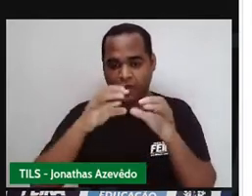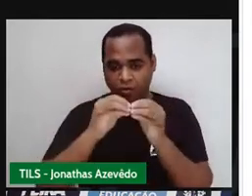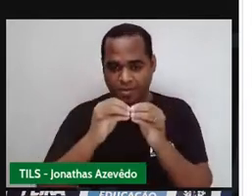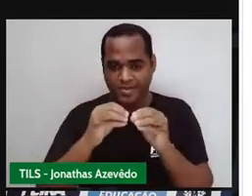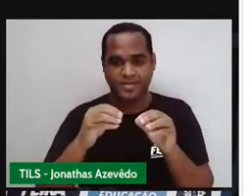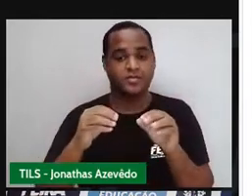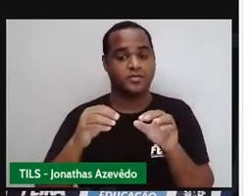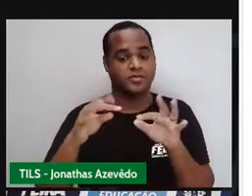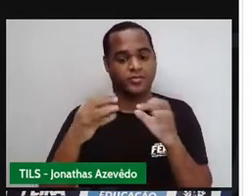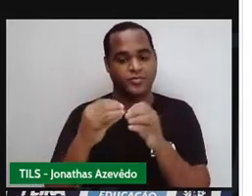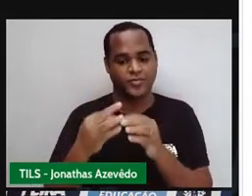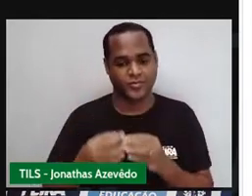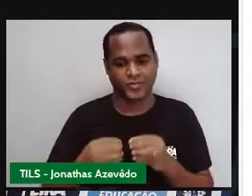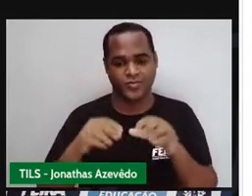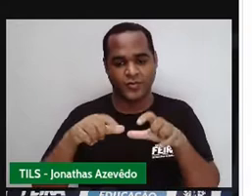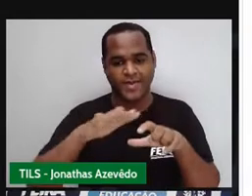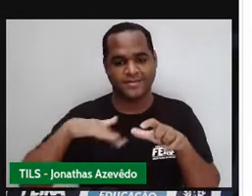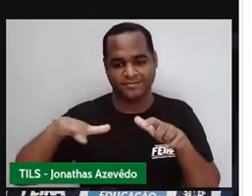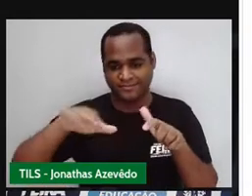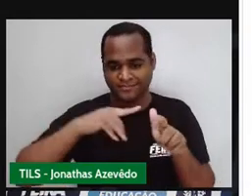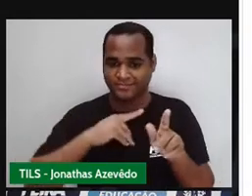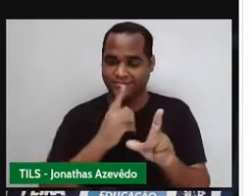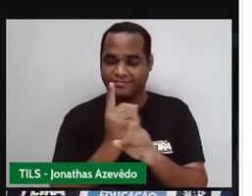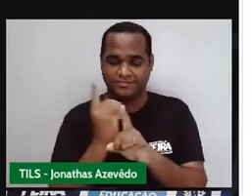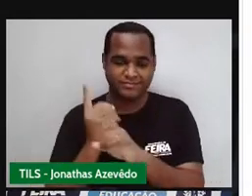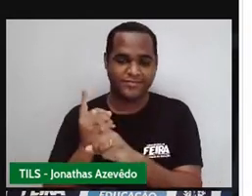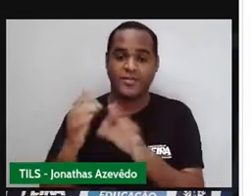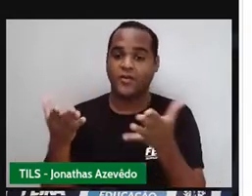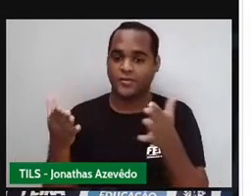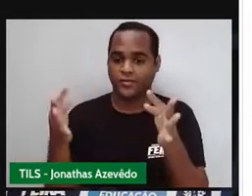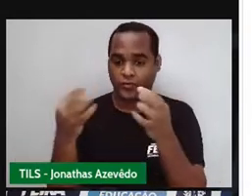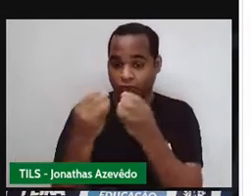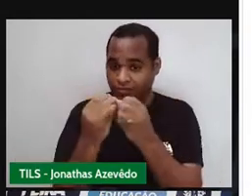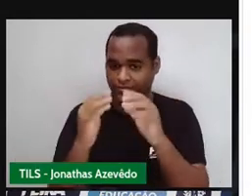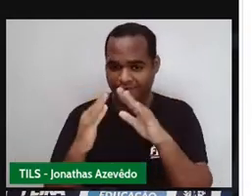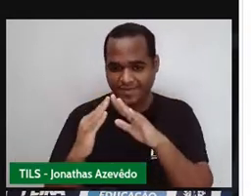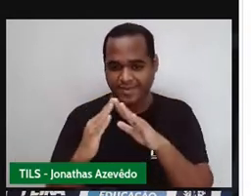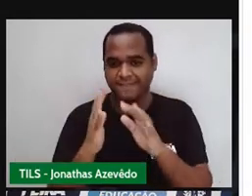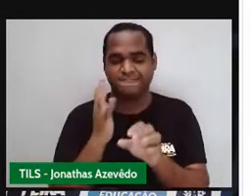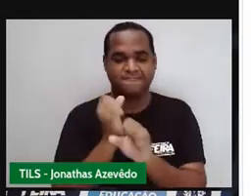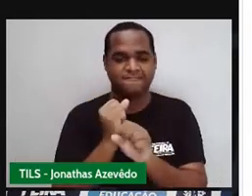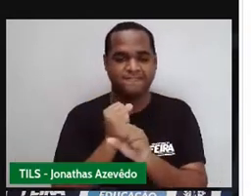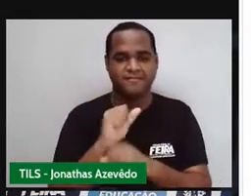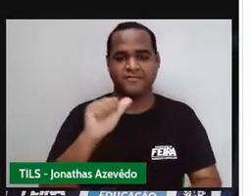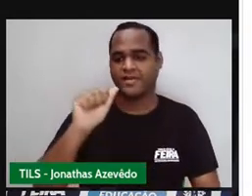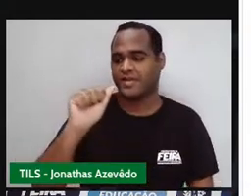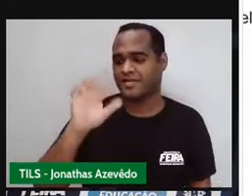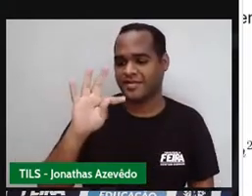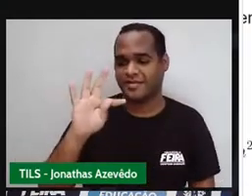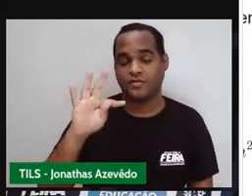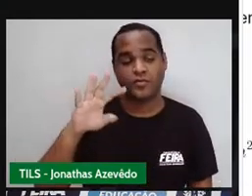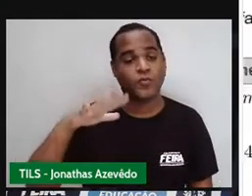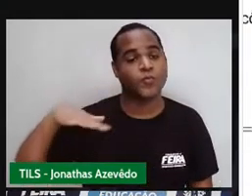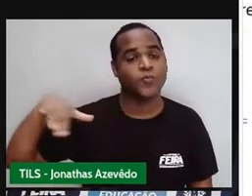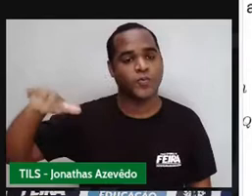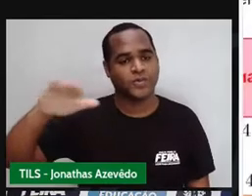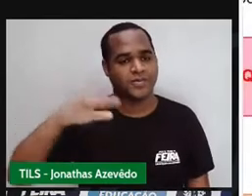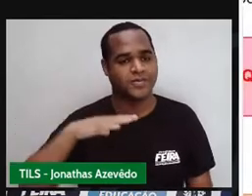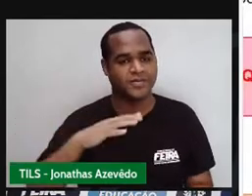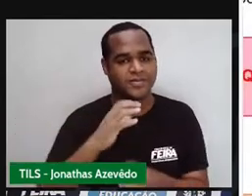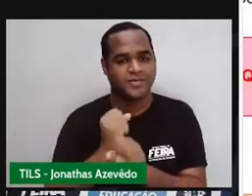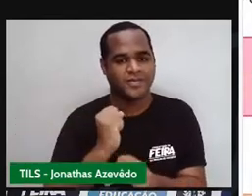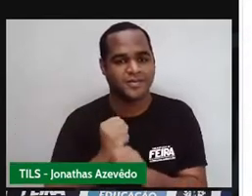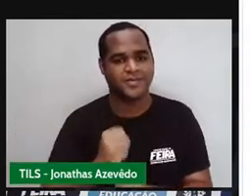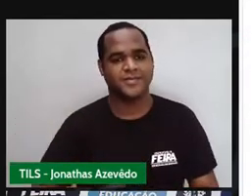todas as áreas encontradas para encontrar a área total do imóvel Então esse até é área total Então vamos pegar aqui os valores